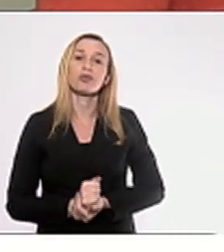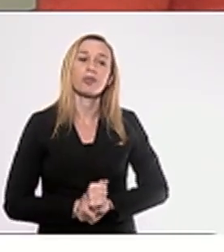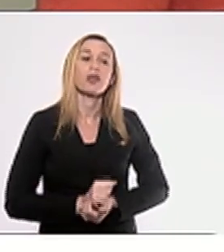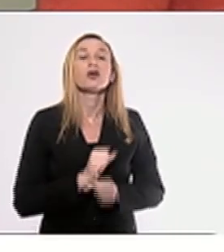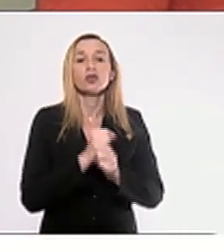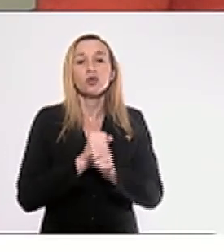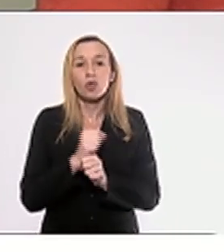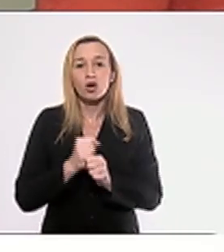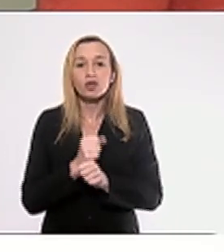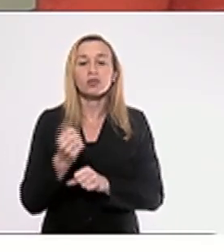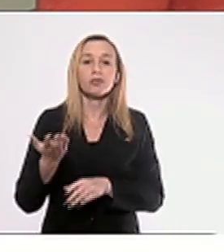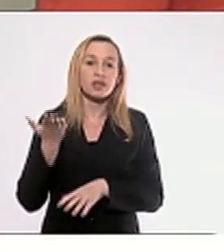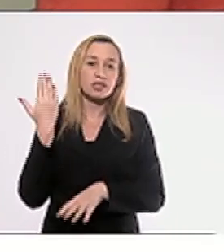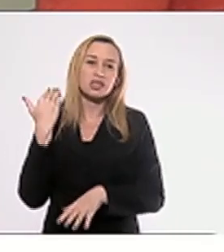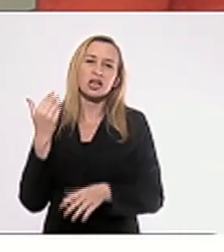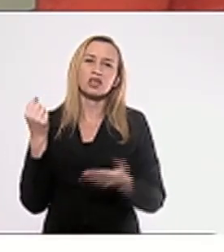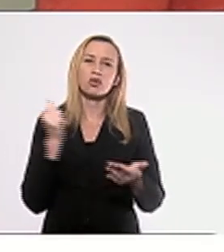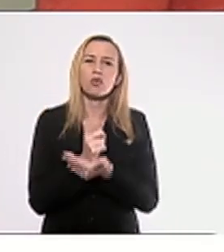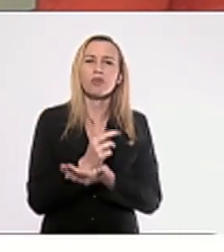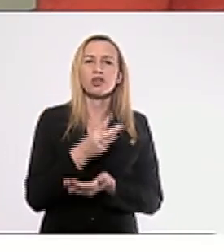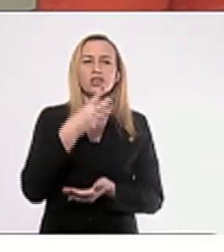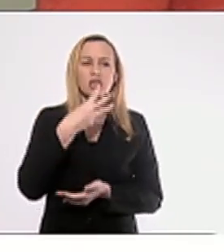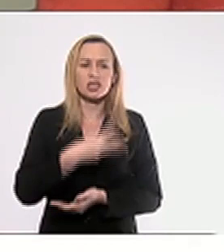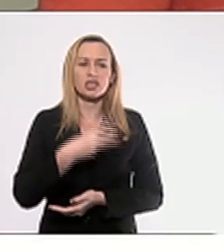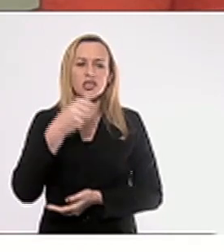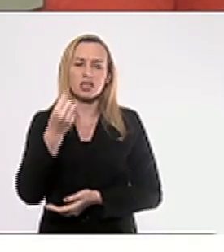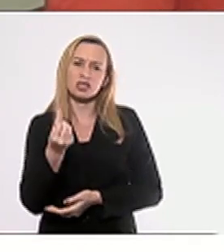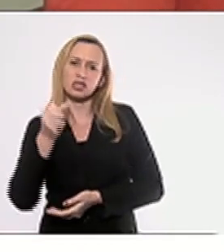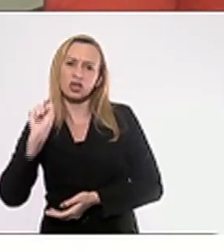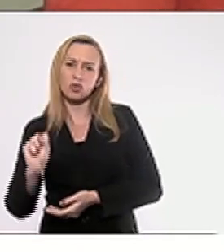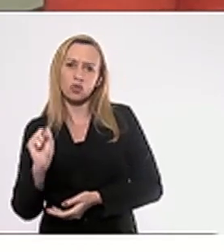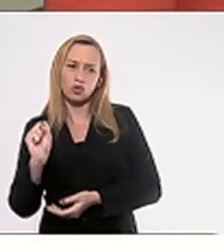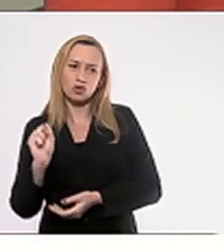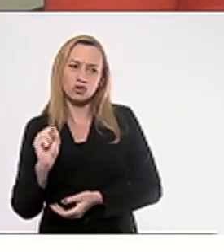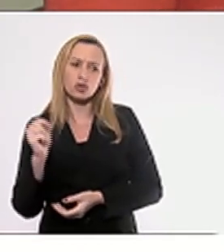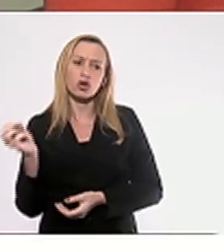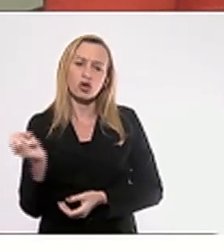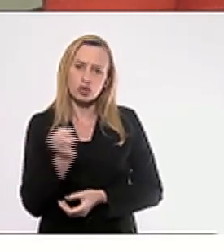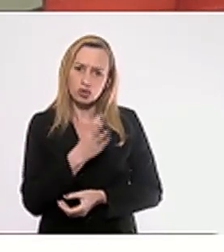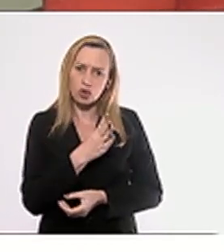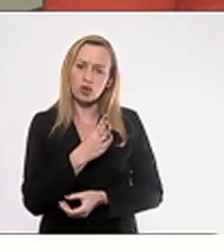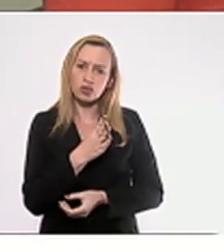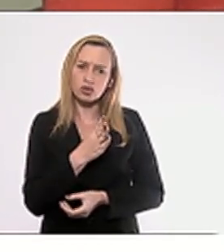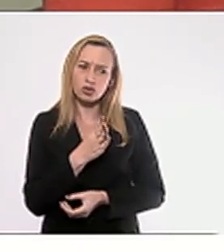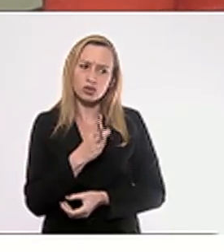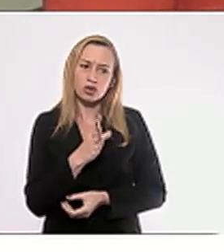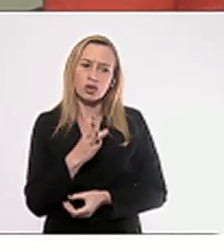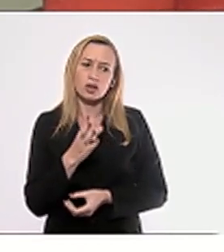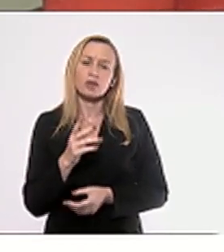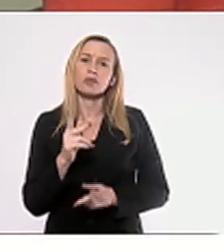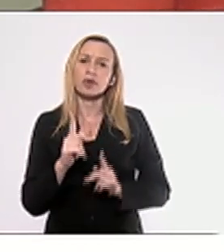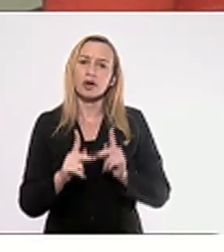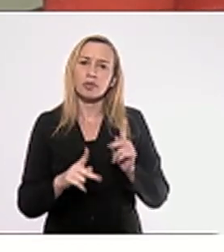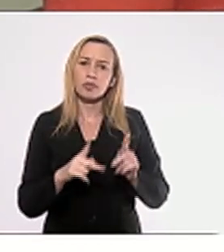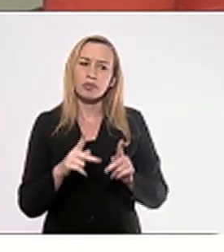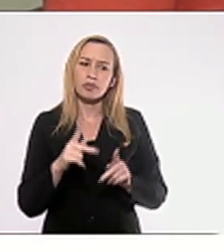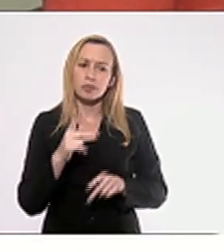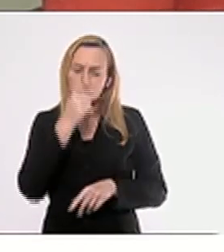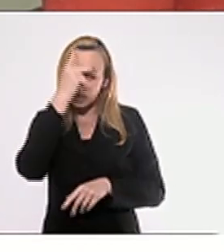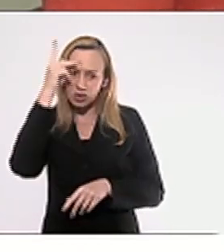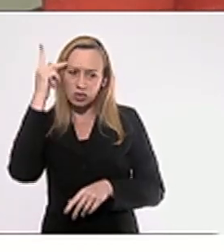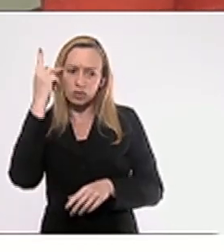No ano passado, compramos 368 medidores ultrassônicos para grandes clientes. Já temos um processo para